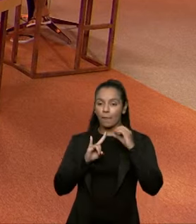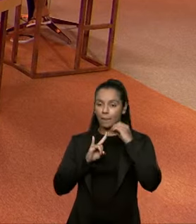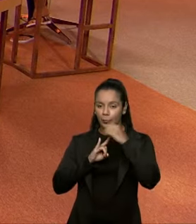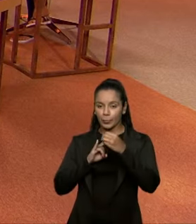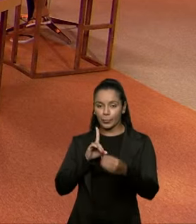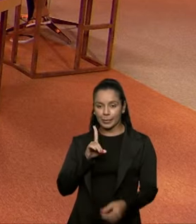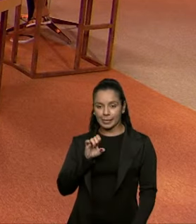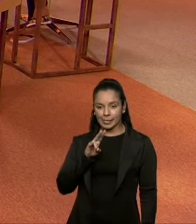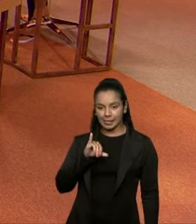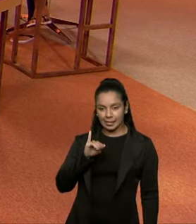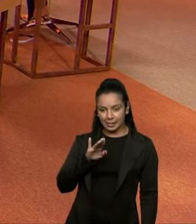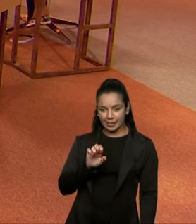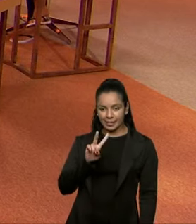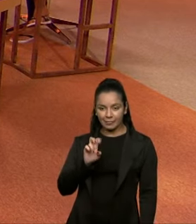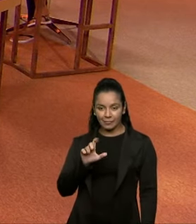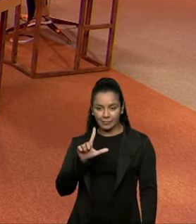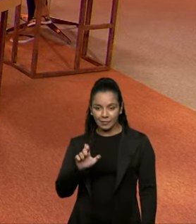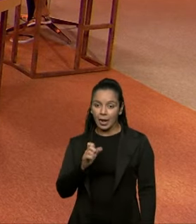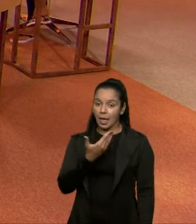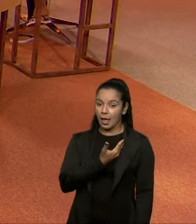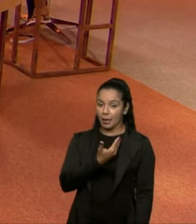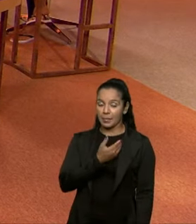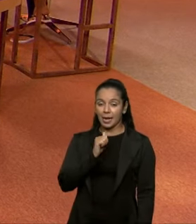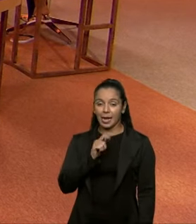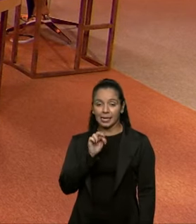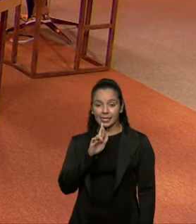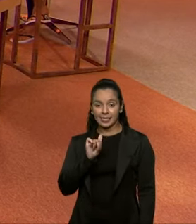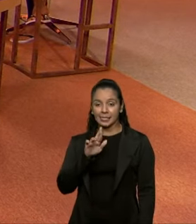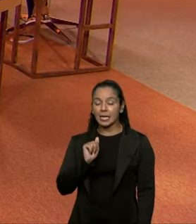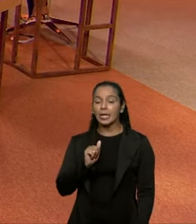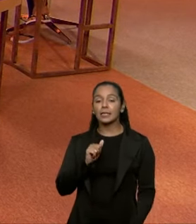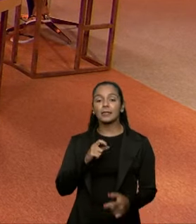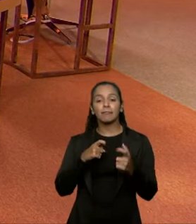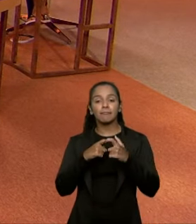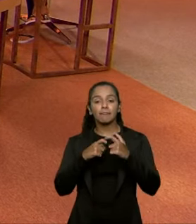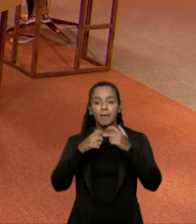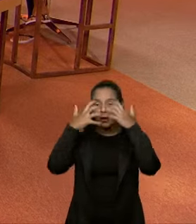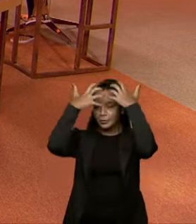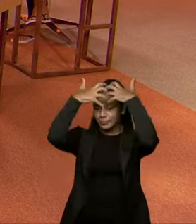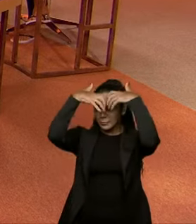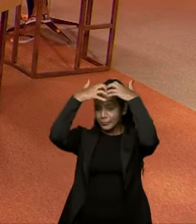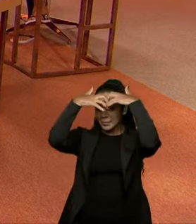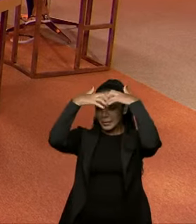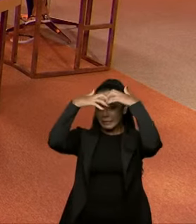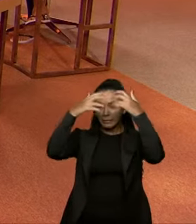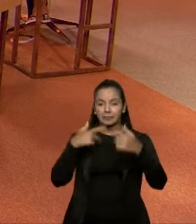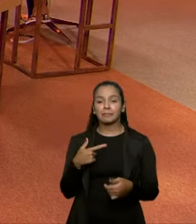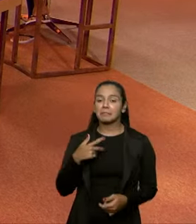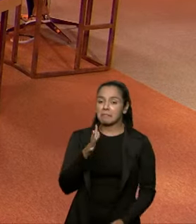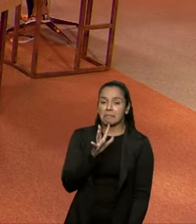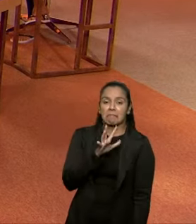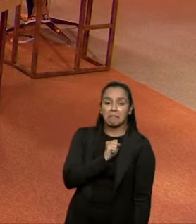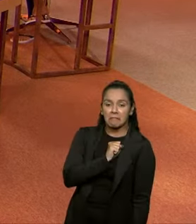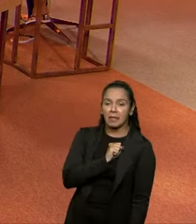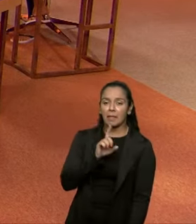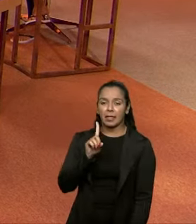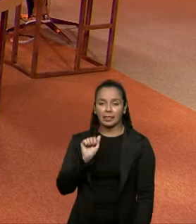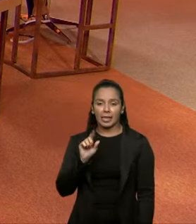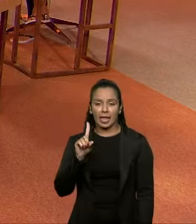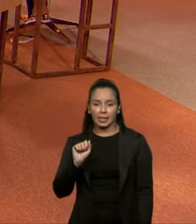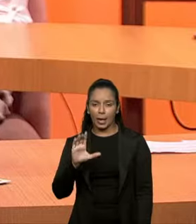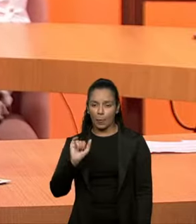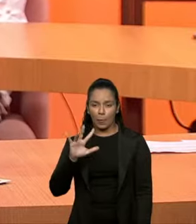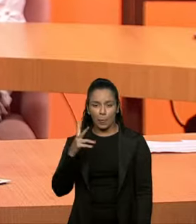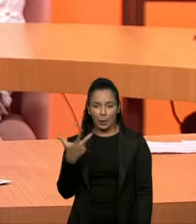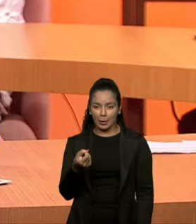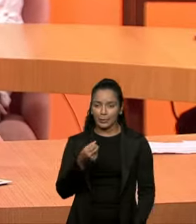amiga Alessandra Maestrini, a neurologista doutora Andréia Bacelar e a minha amada, idolatrada, salve, salve, Dadá Coelho aqui. Eu